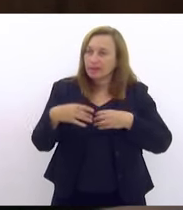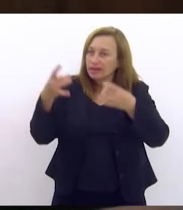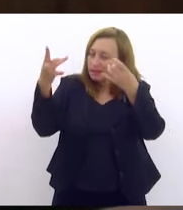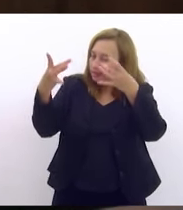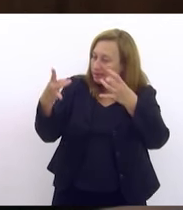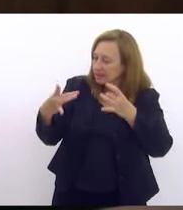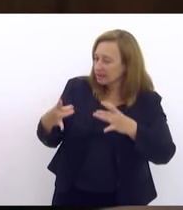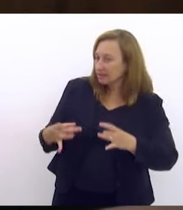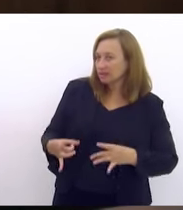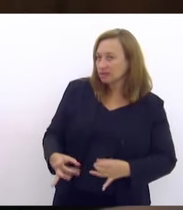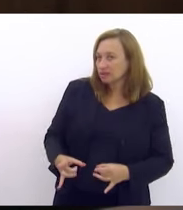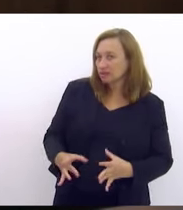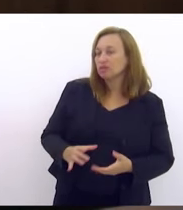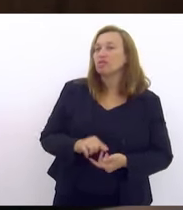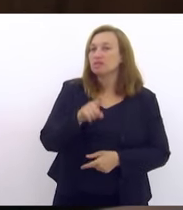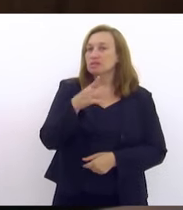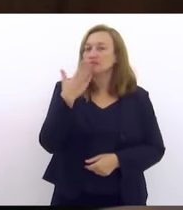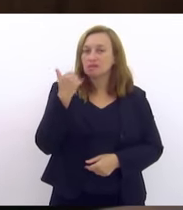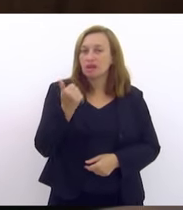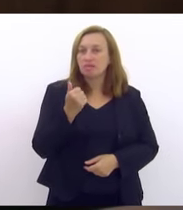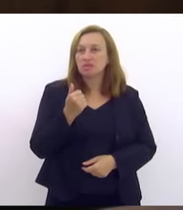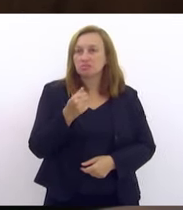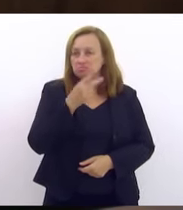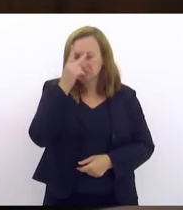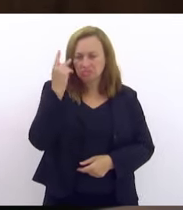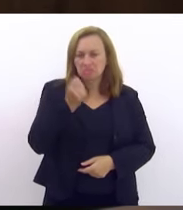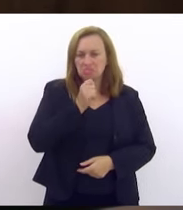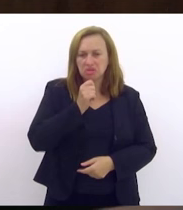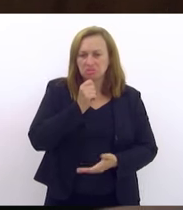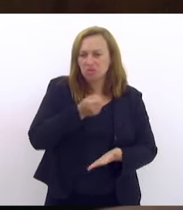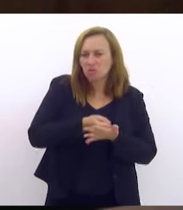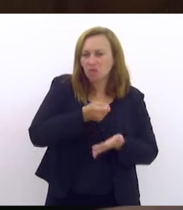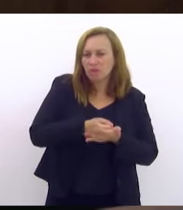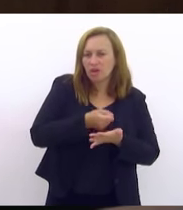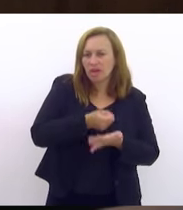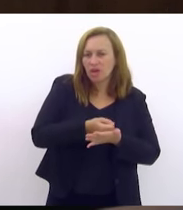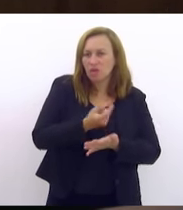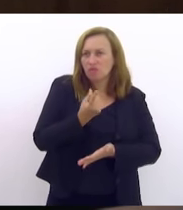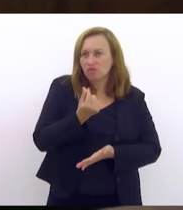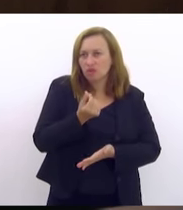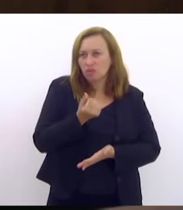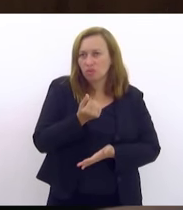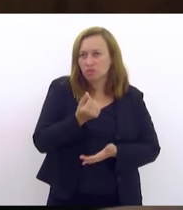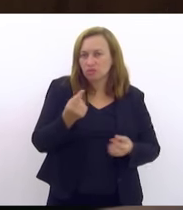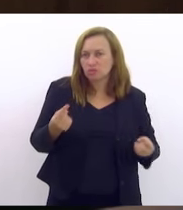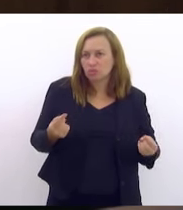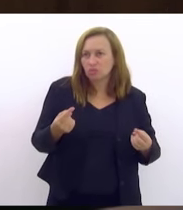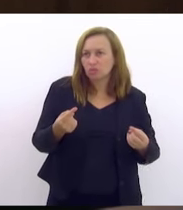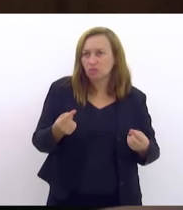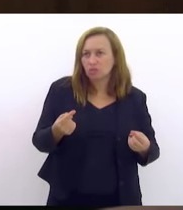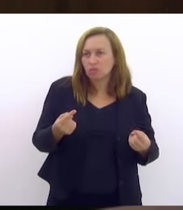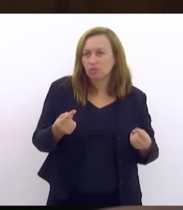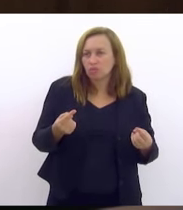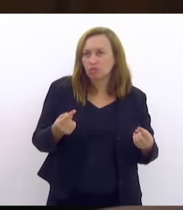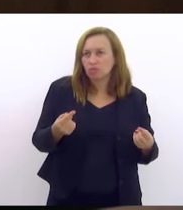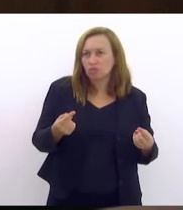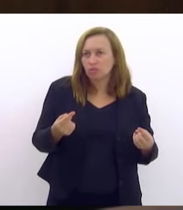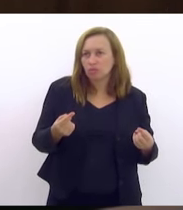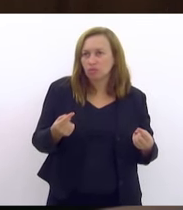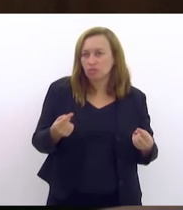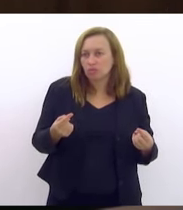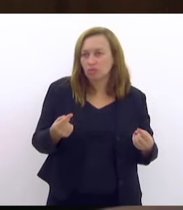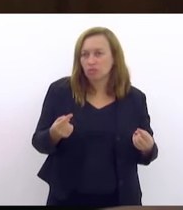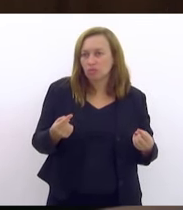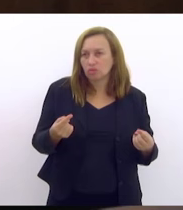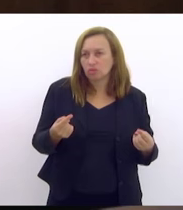detalhista, porque você sabe que ninguém pode cobrar uma taxa sem isso ser contrapartida